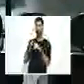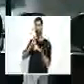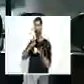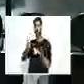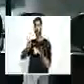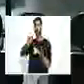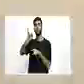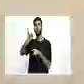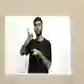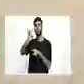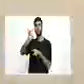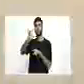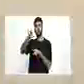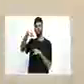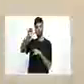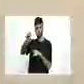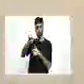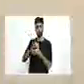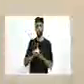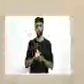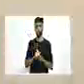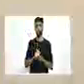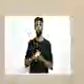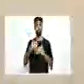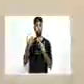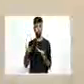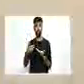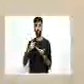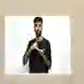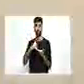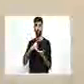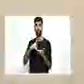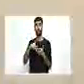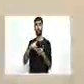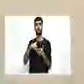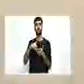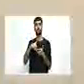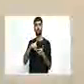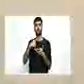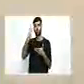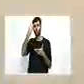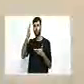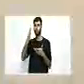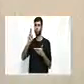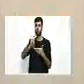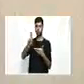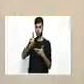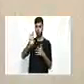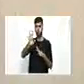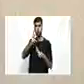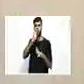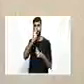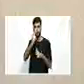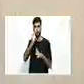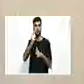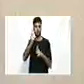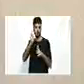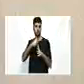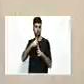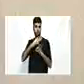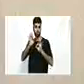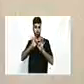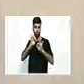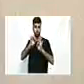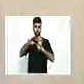também que ele me perguntou eh lá tem uma folha eu não vou saber o nome mas eu acho que é folha funcional então